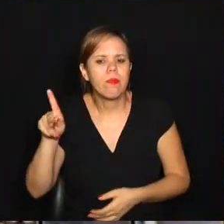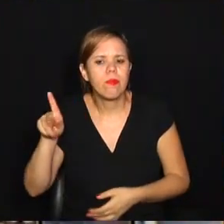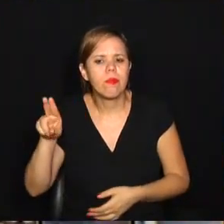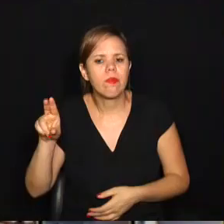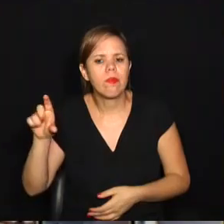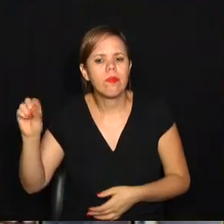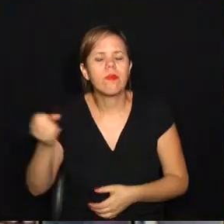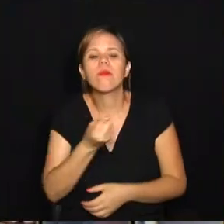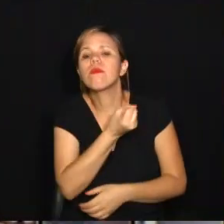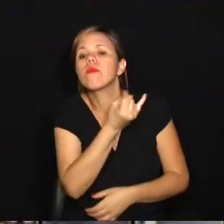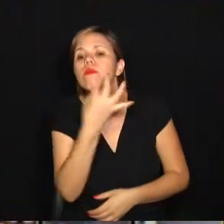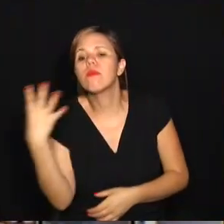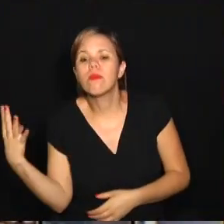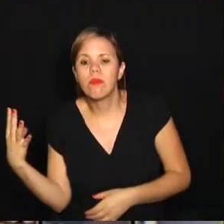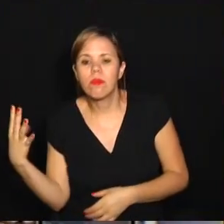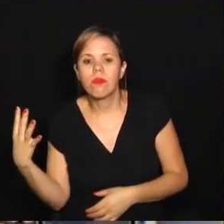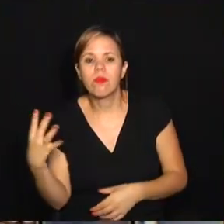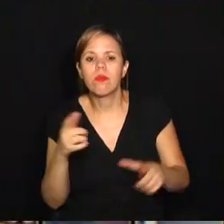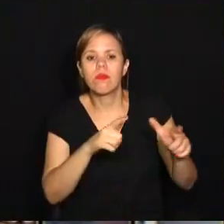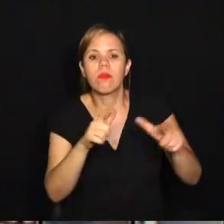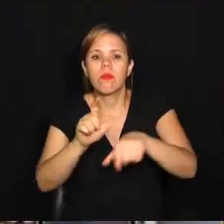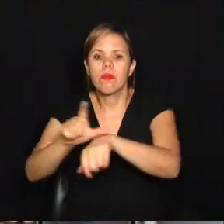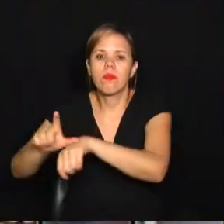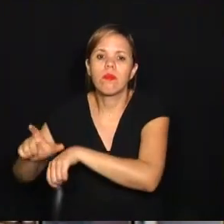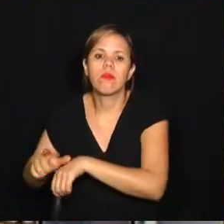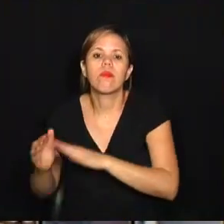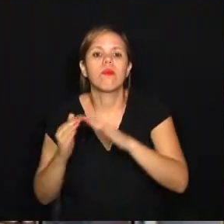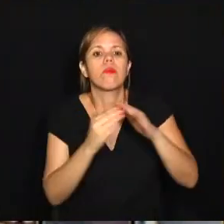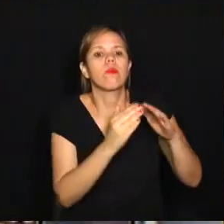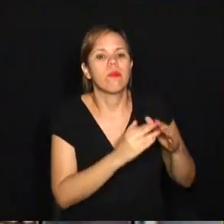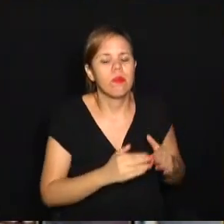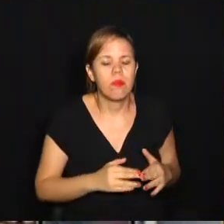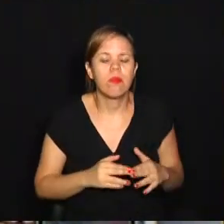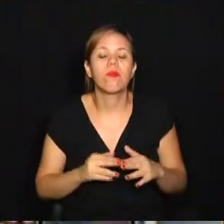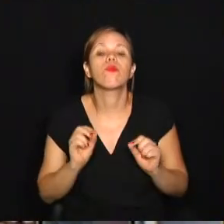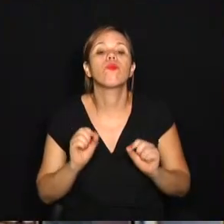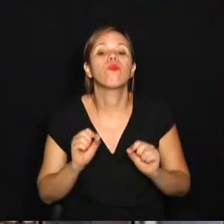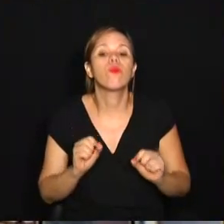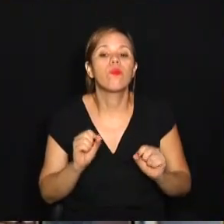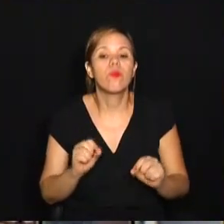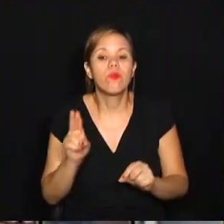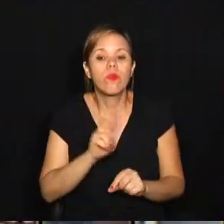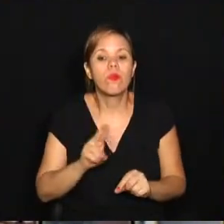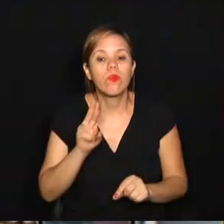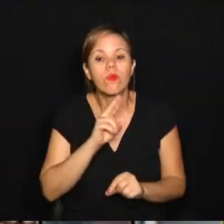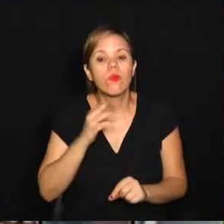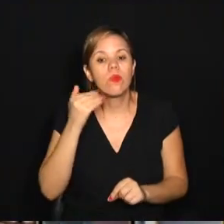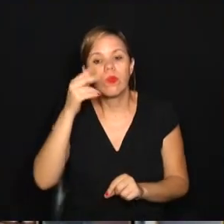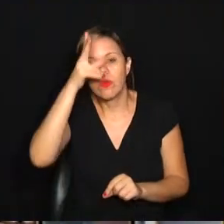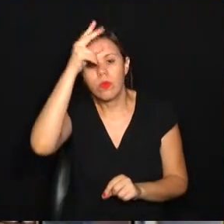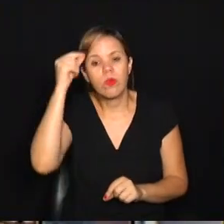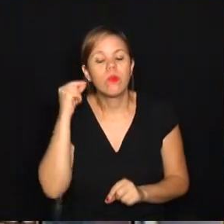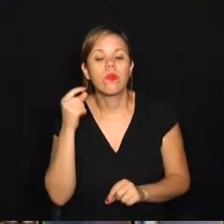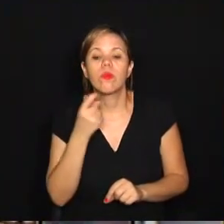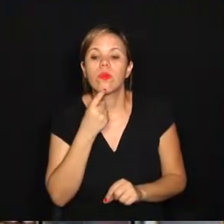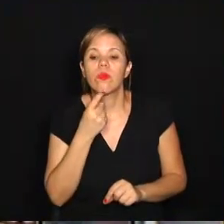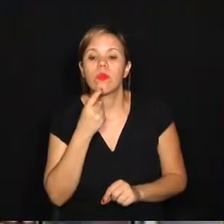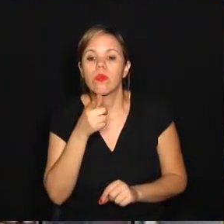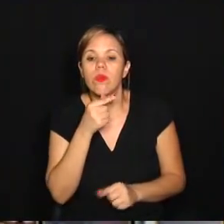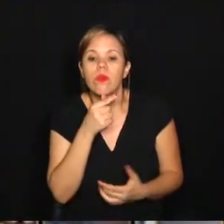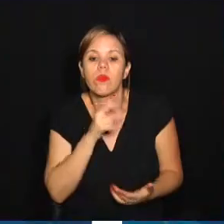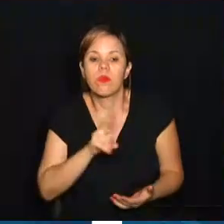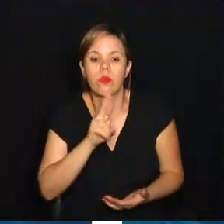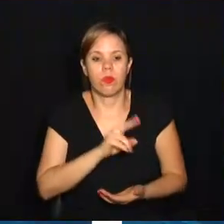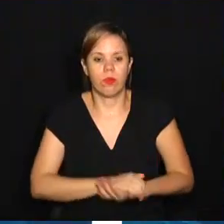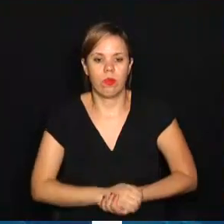a quantidade de estabelecimentos comerciais e residenciais com ligação de água no município de